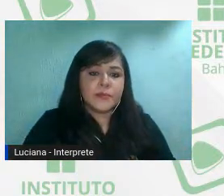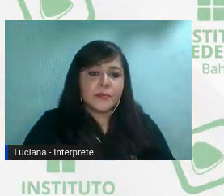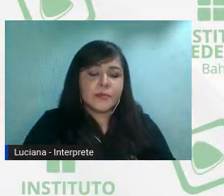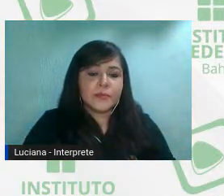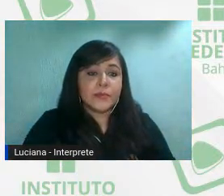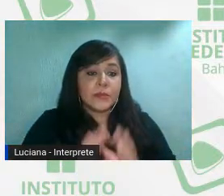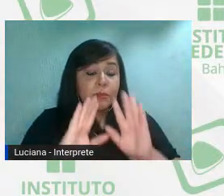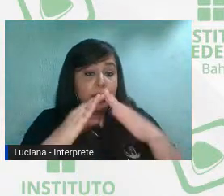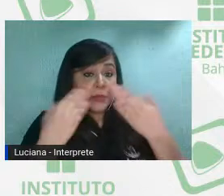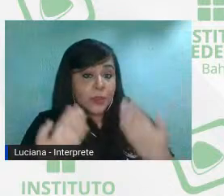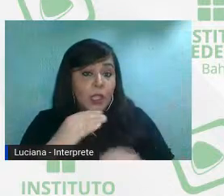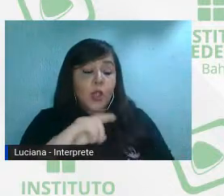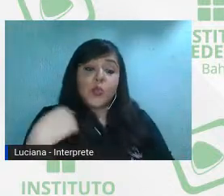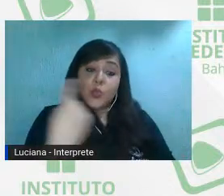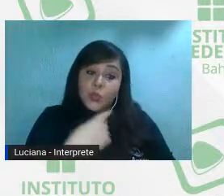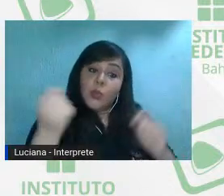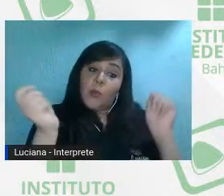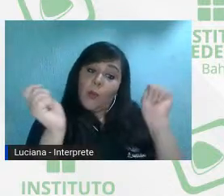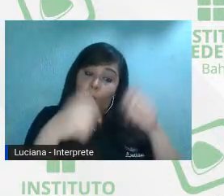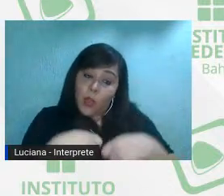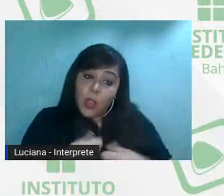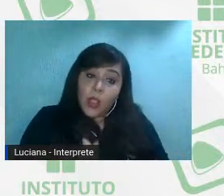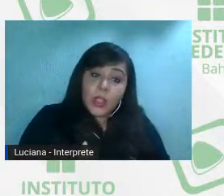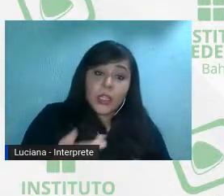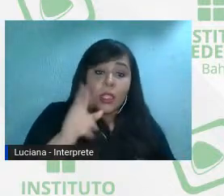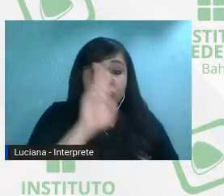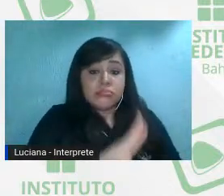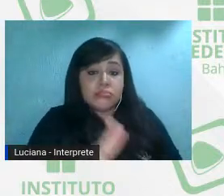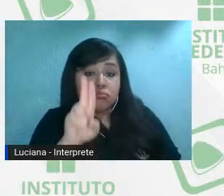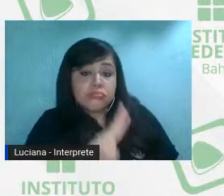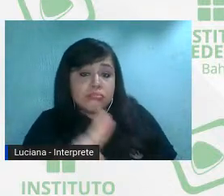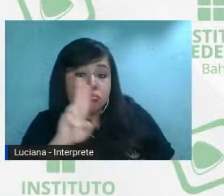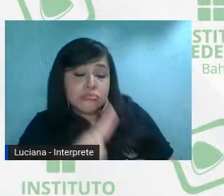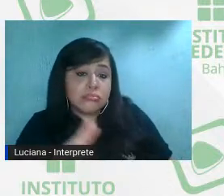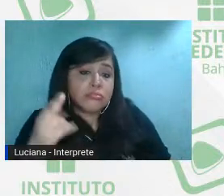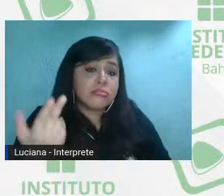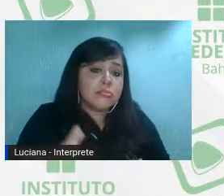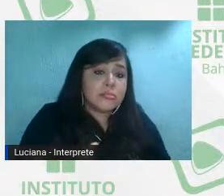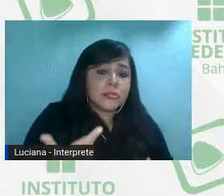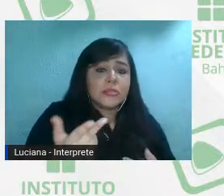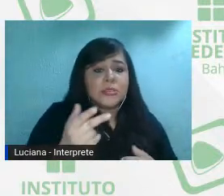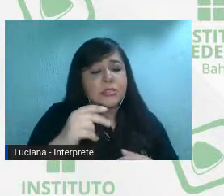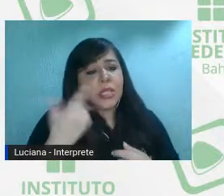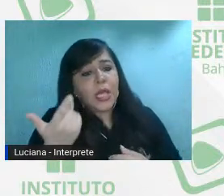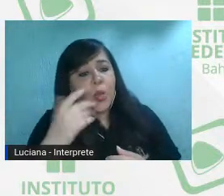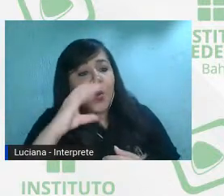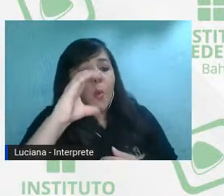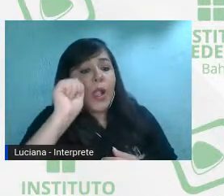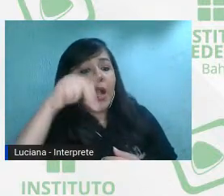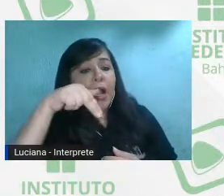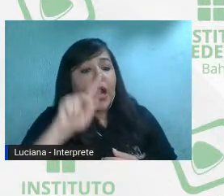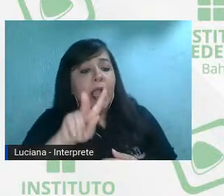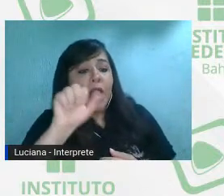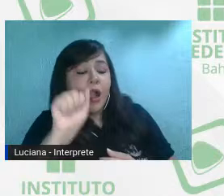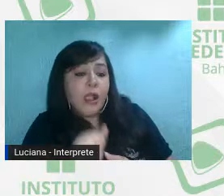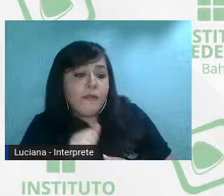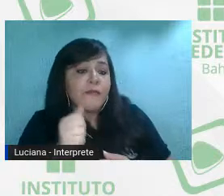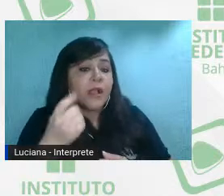os alunos. É uma forma dinâmica e diferente.